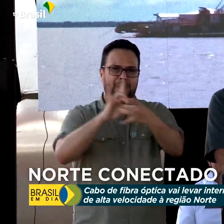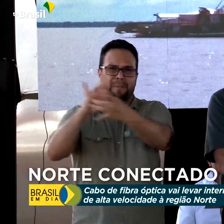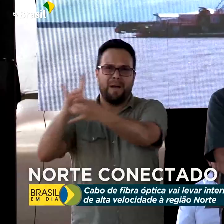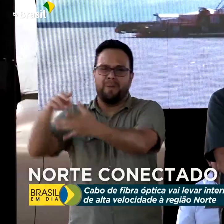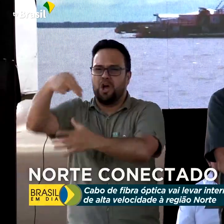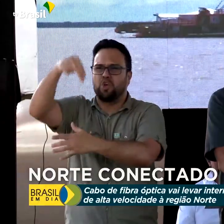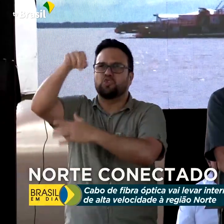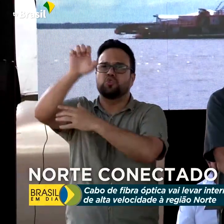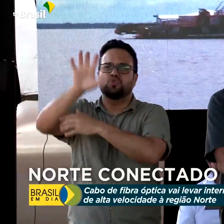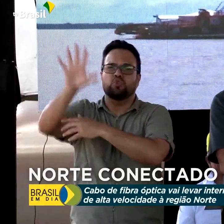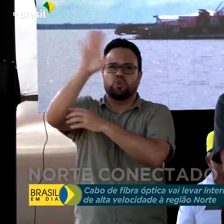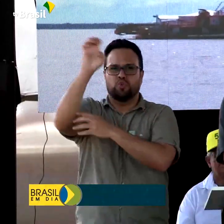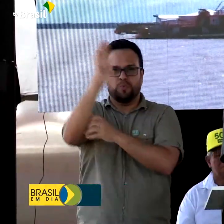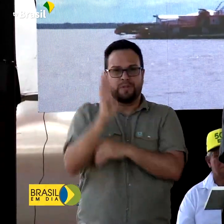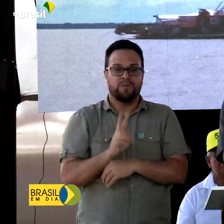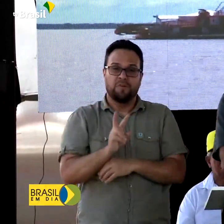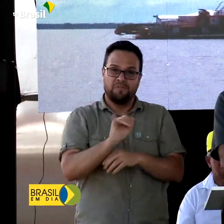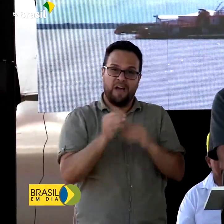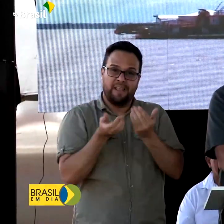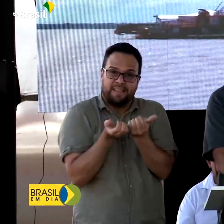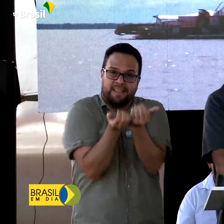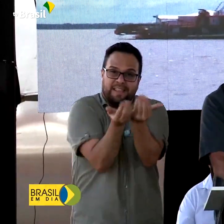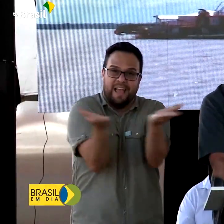vai trazer internet para todos vocês.